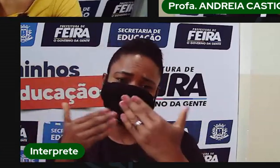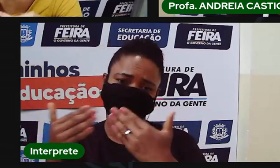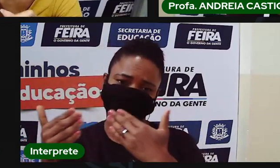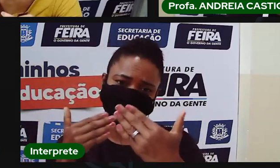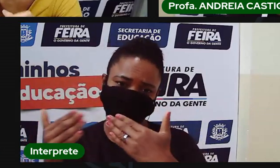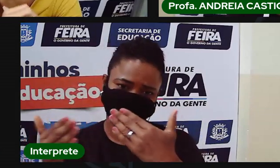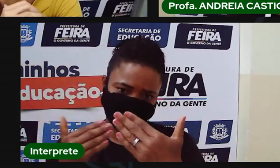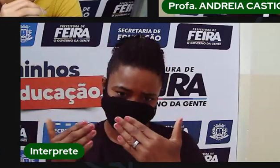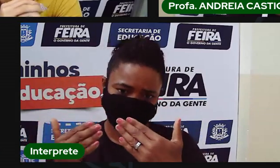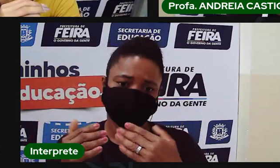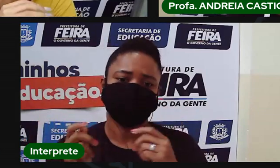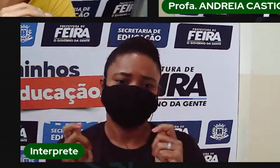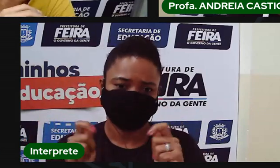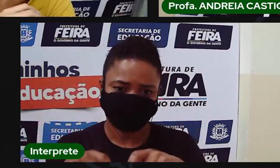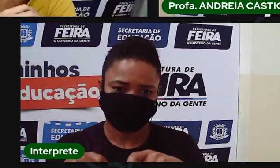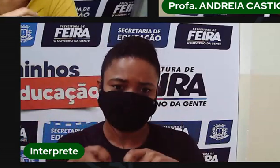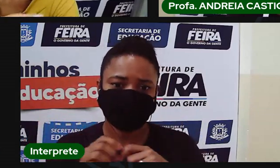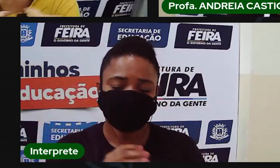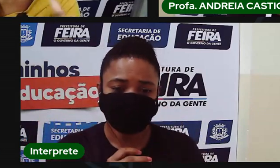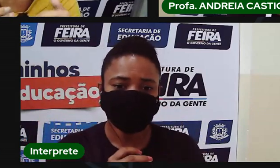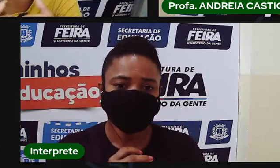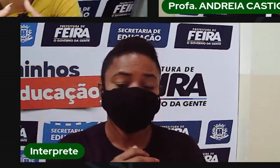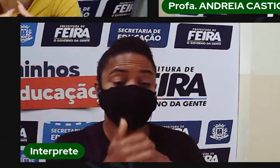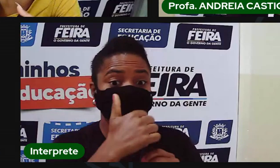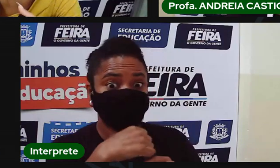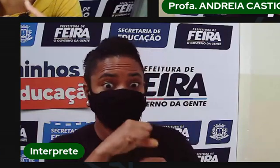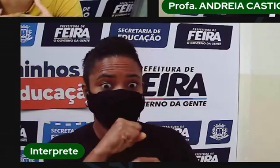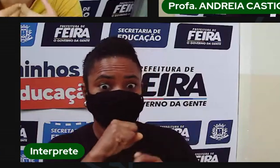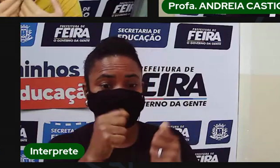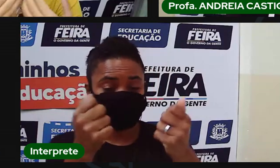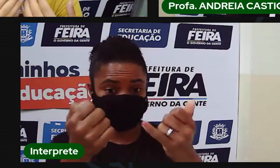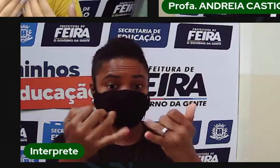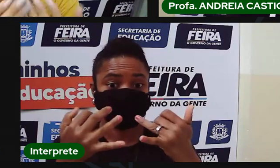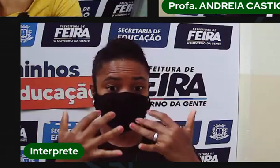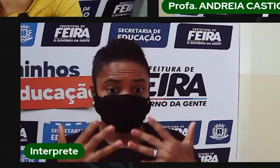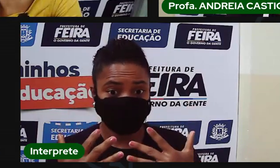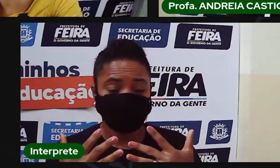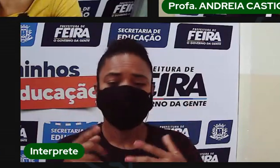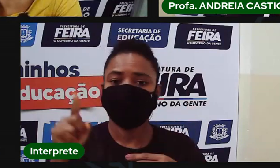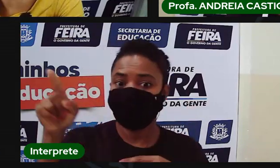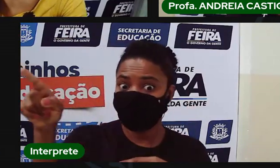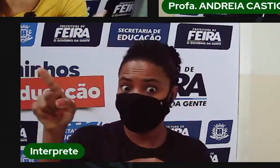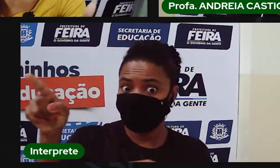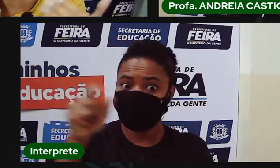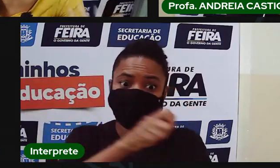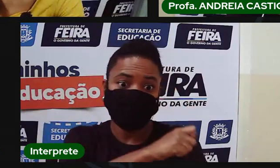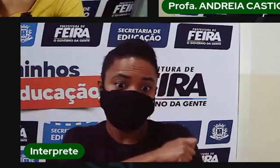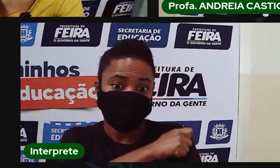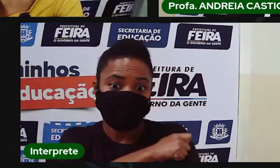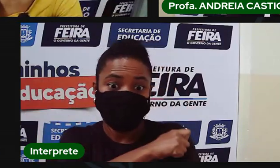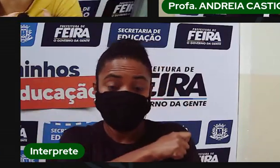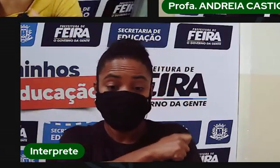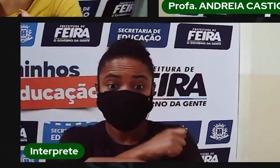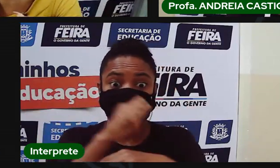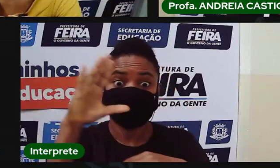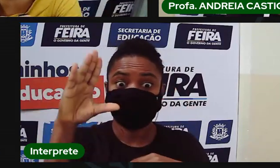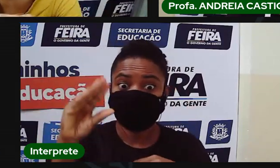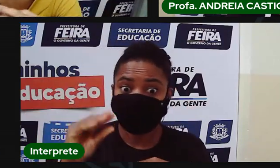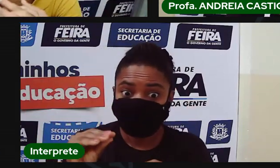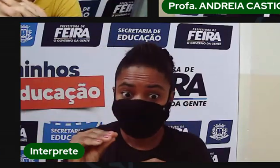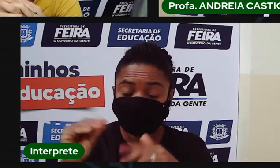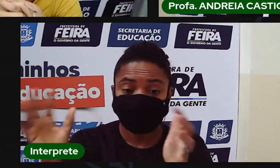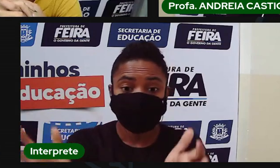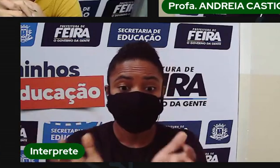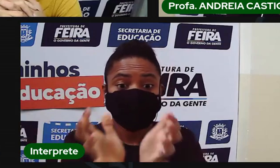alunos do EJA, que né, são alunos também que são do noturno, do período